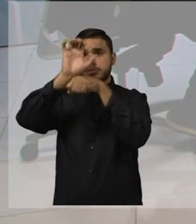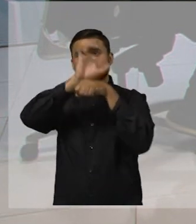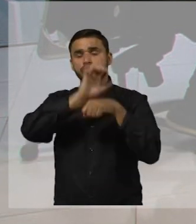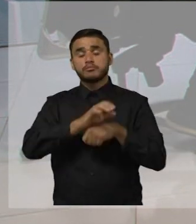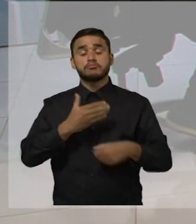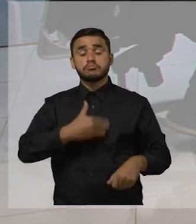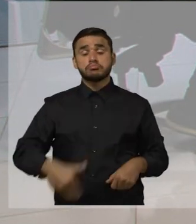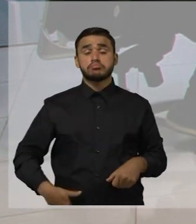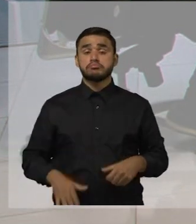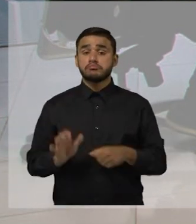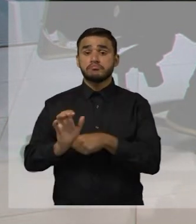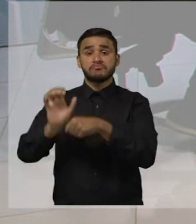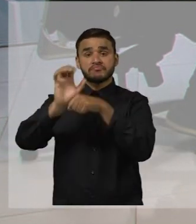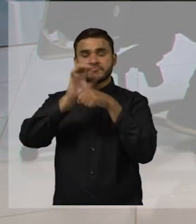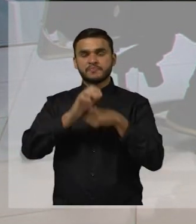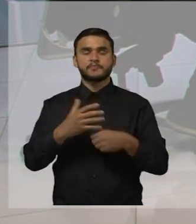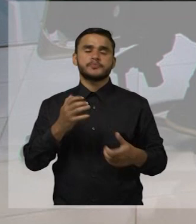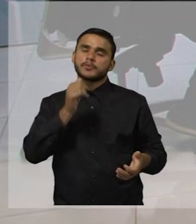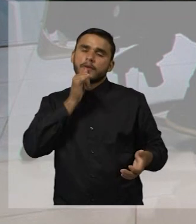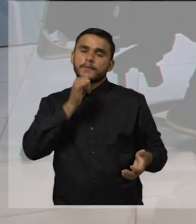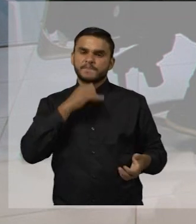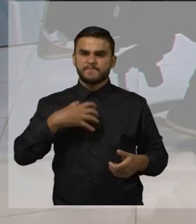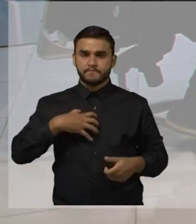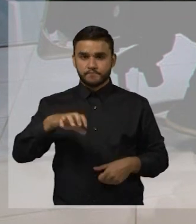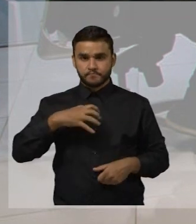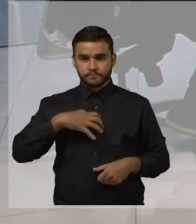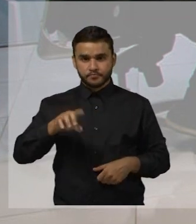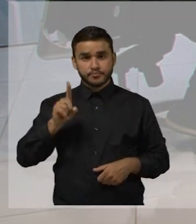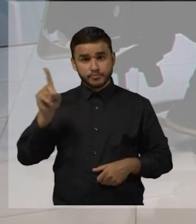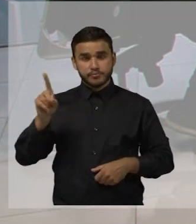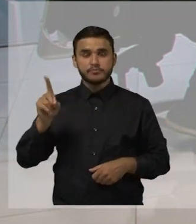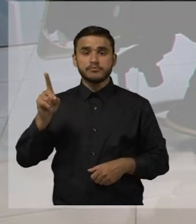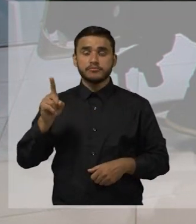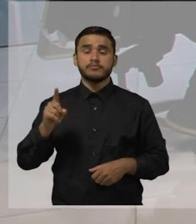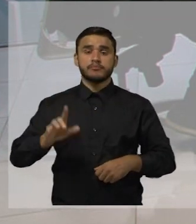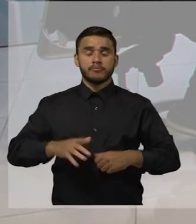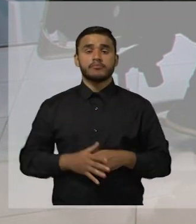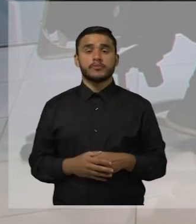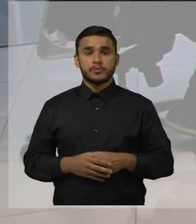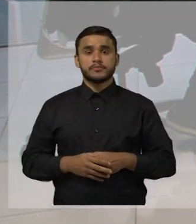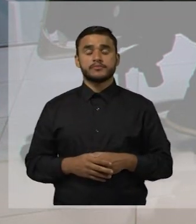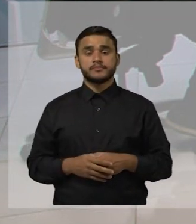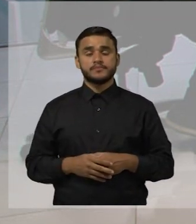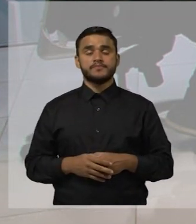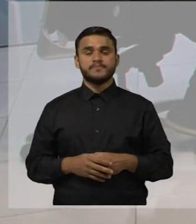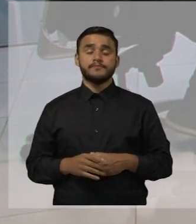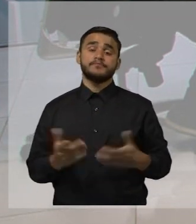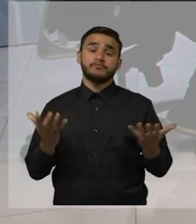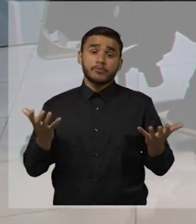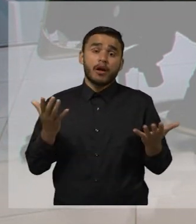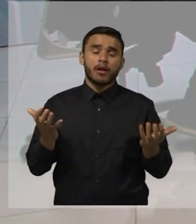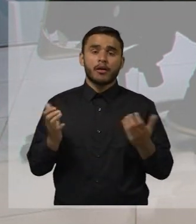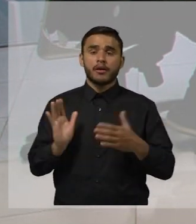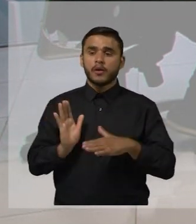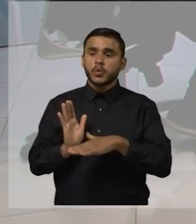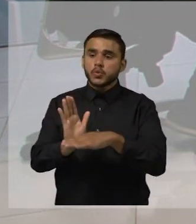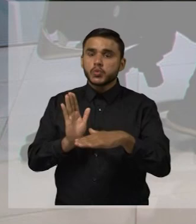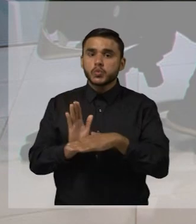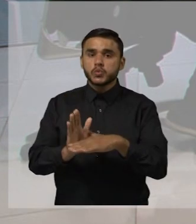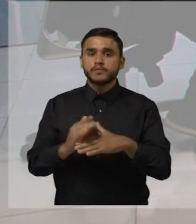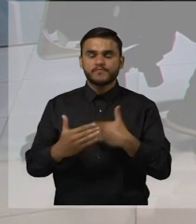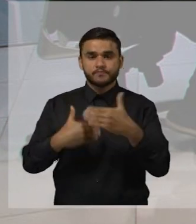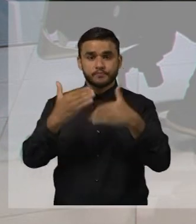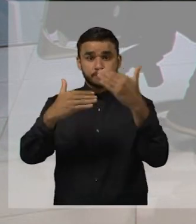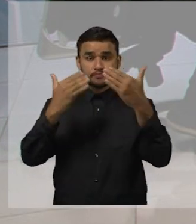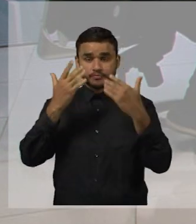regionais. Bahia, por exemplo, provavelmente tem um comportamento muito mais voltado para a parte mais desenvolvida